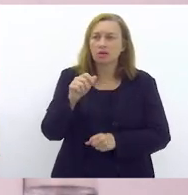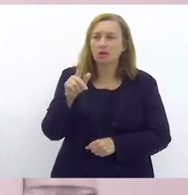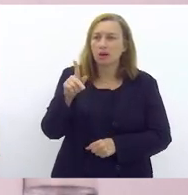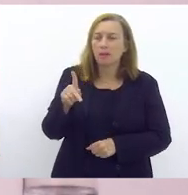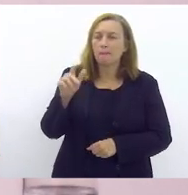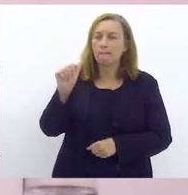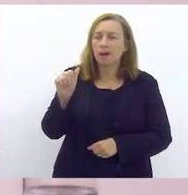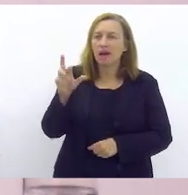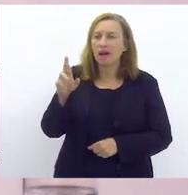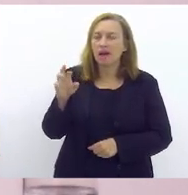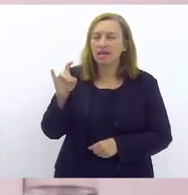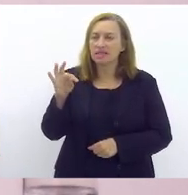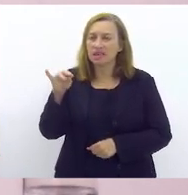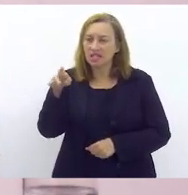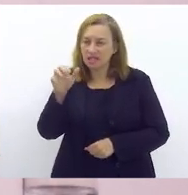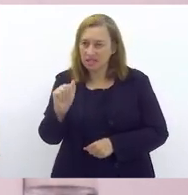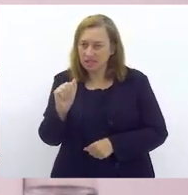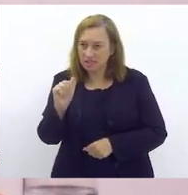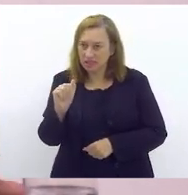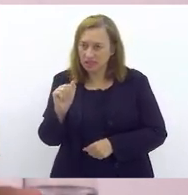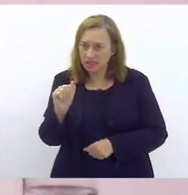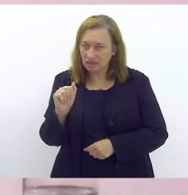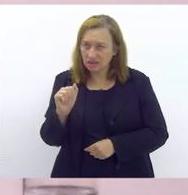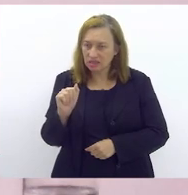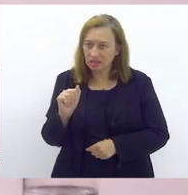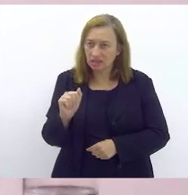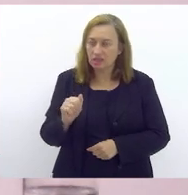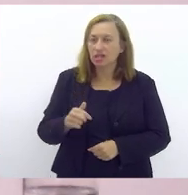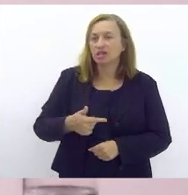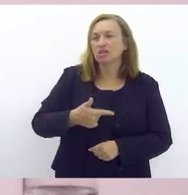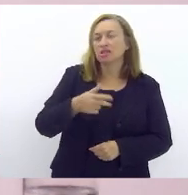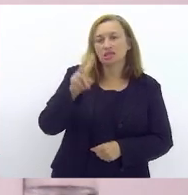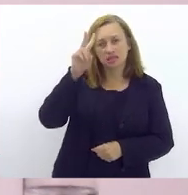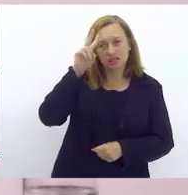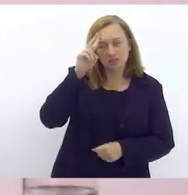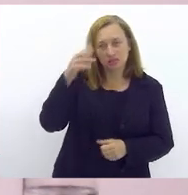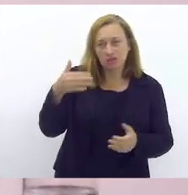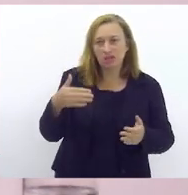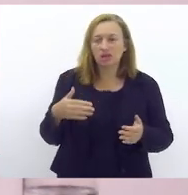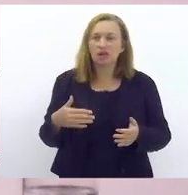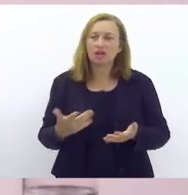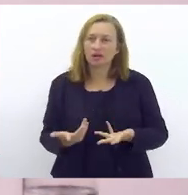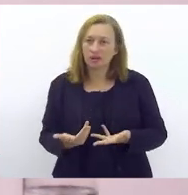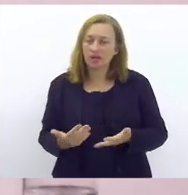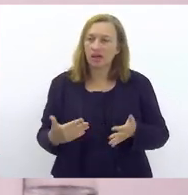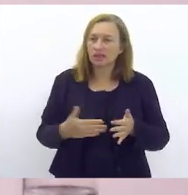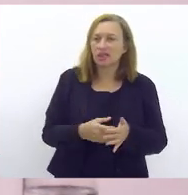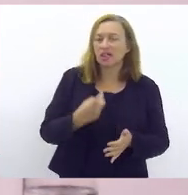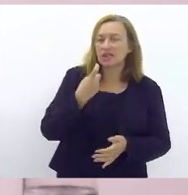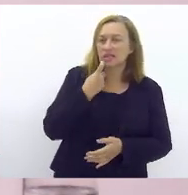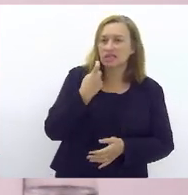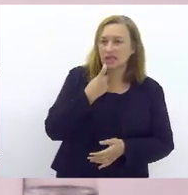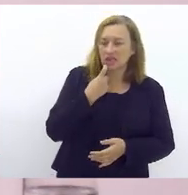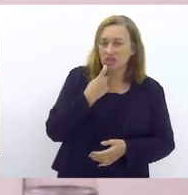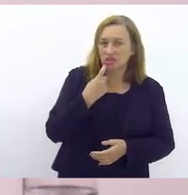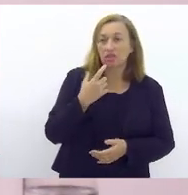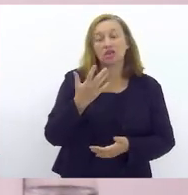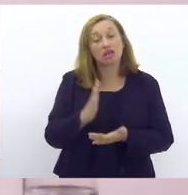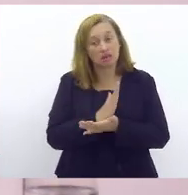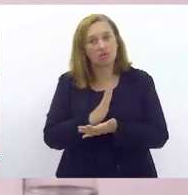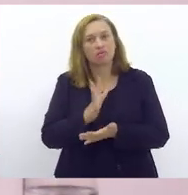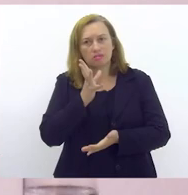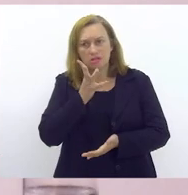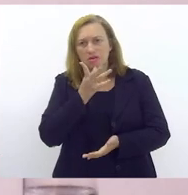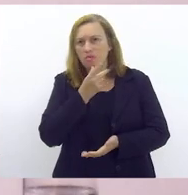Rio, fazendo pareceres de segunda a sexta, não de segunda a sexta parecer, porque um parecer às vezes demora 30 dias, 40 dias